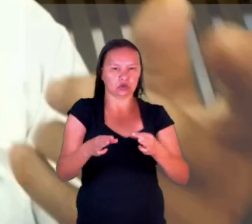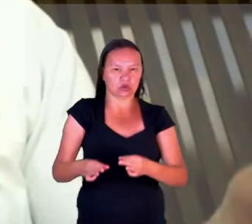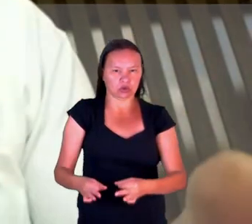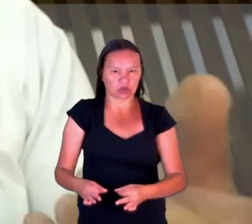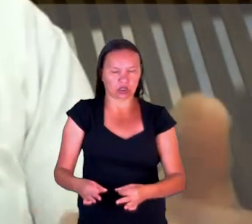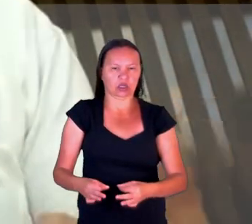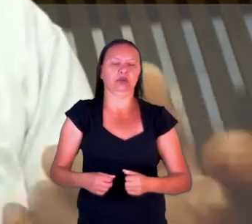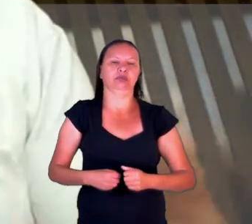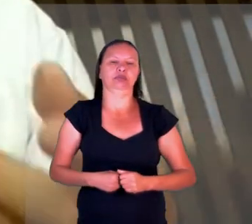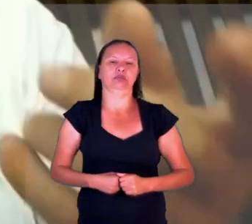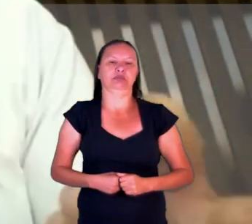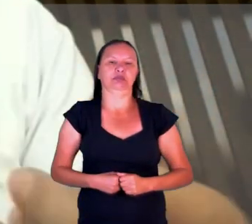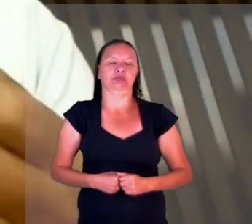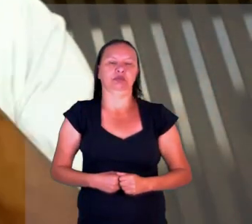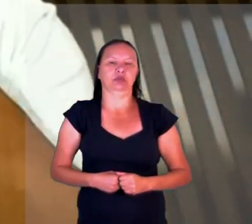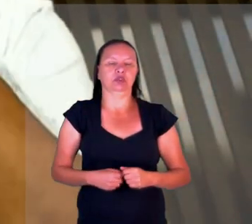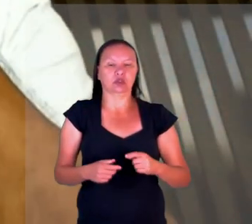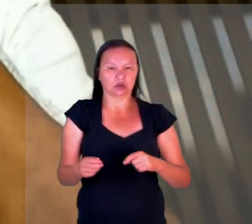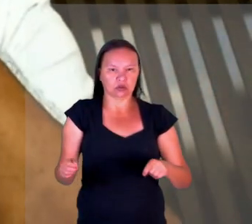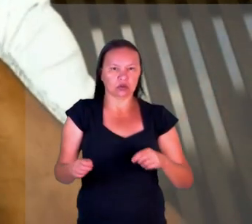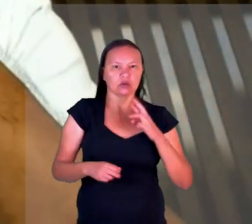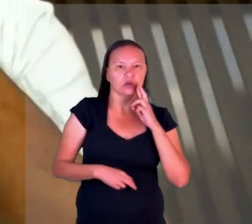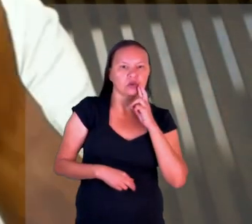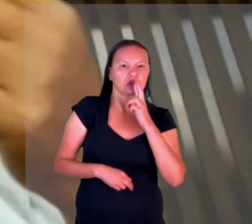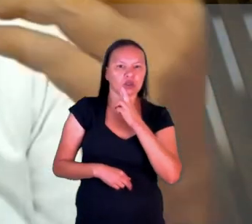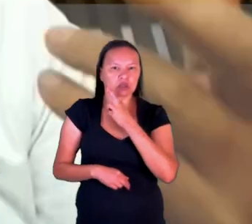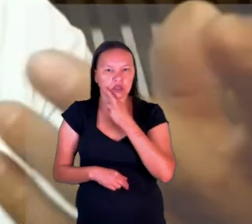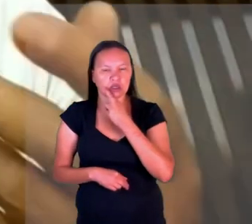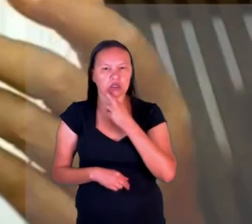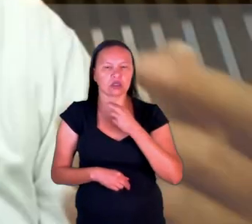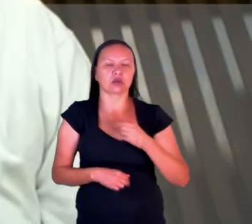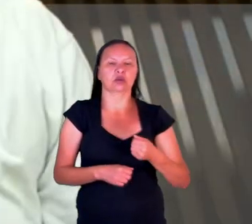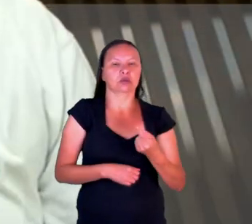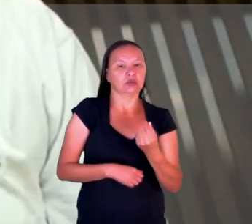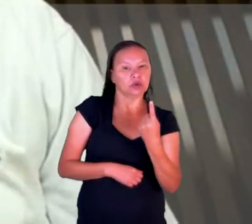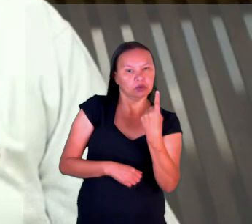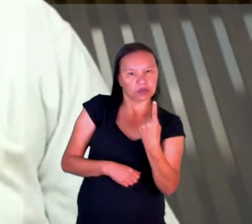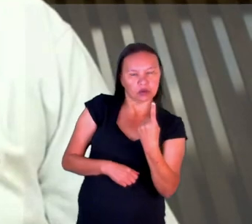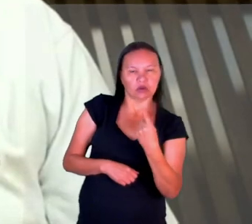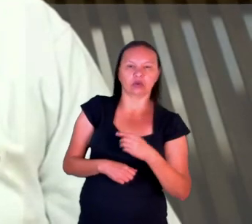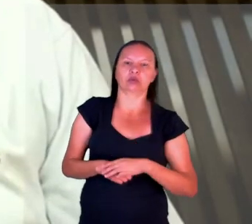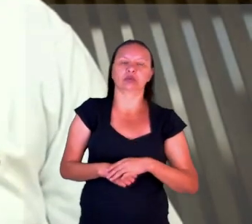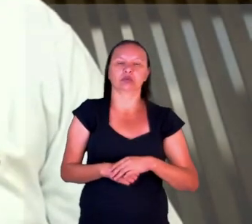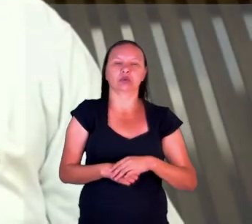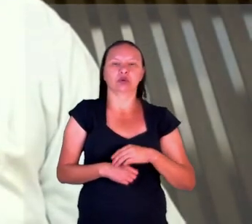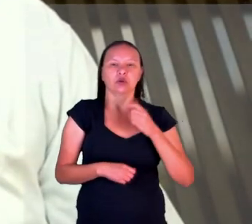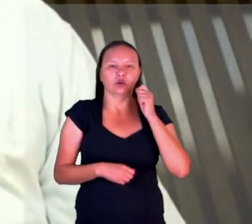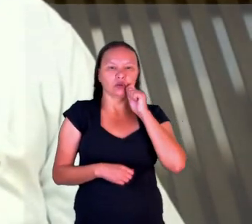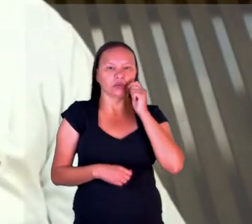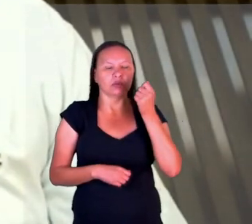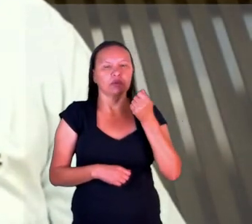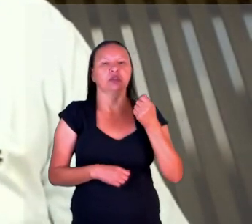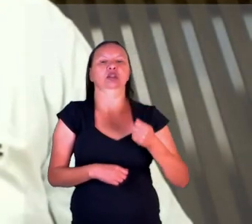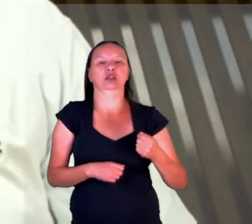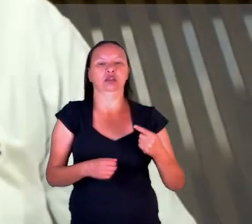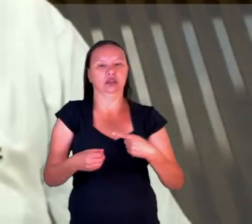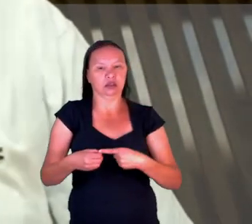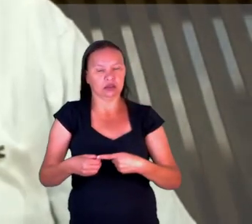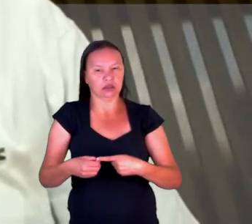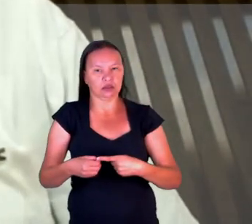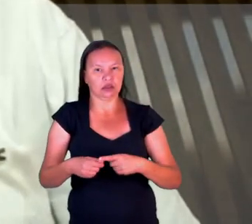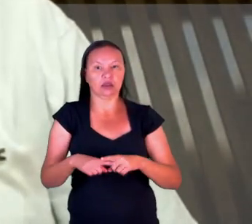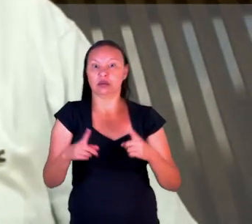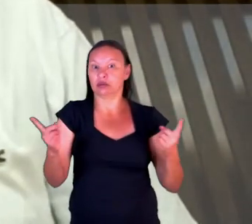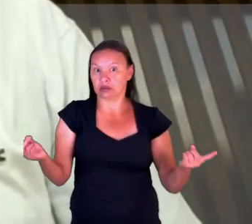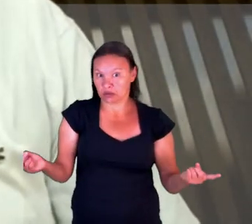de sã como é essa aqui dos restaurantes populares Então quem tá na região central de Horizonte tem acesso aos restaurantes populares mas em Belo